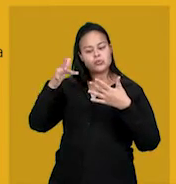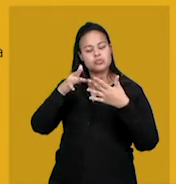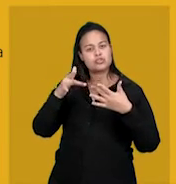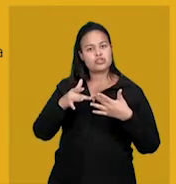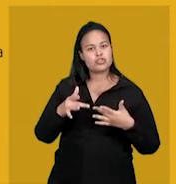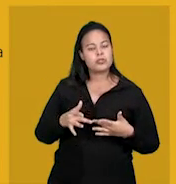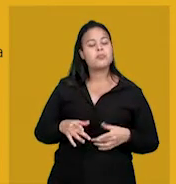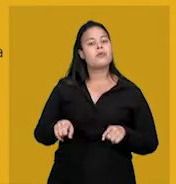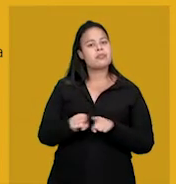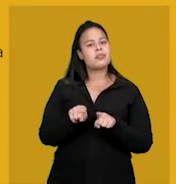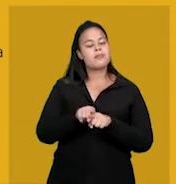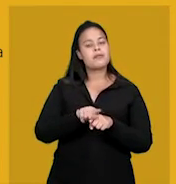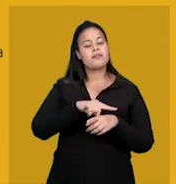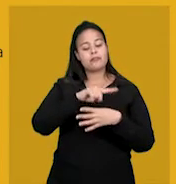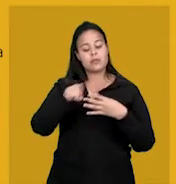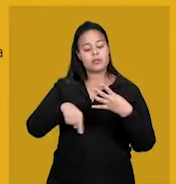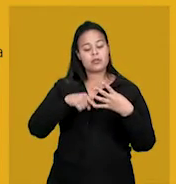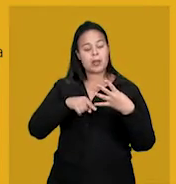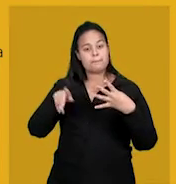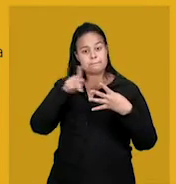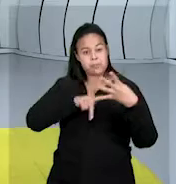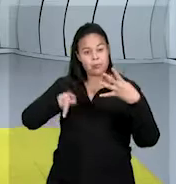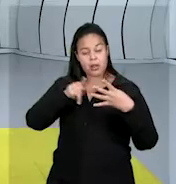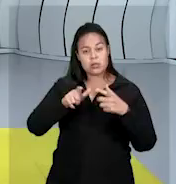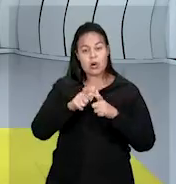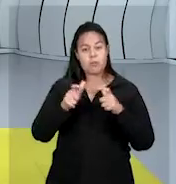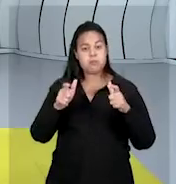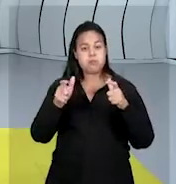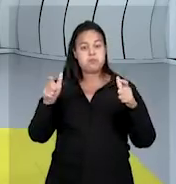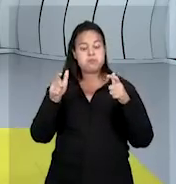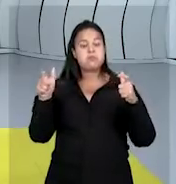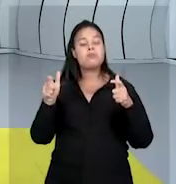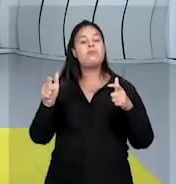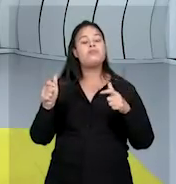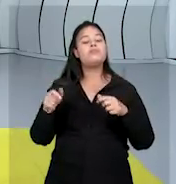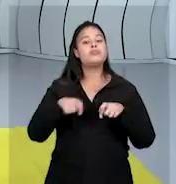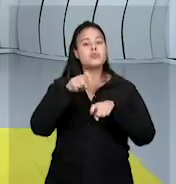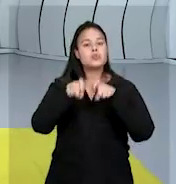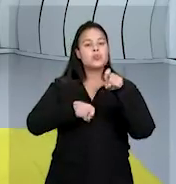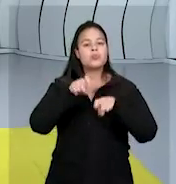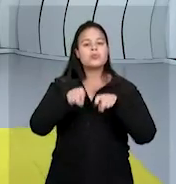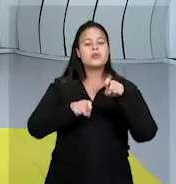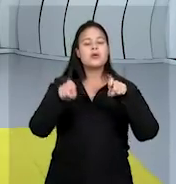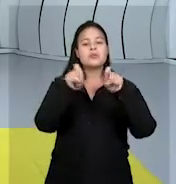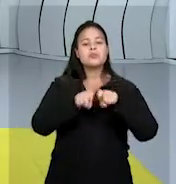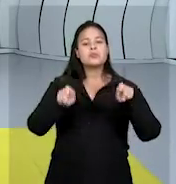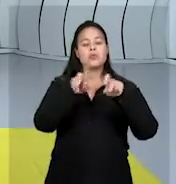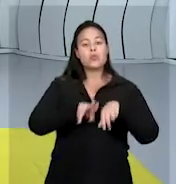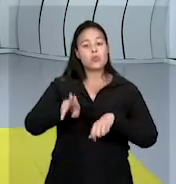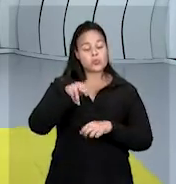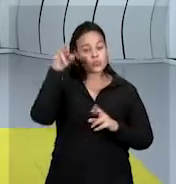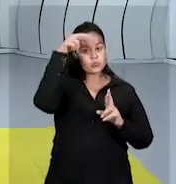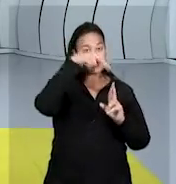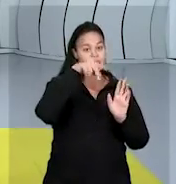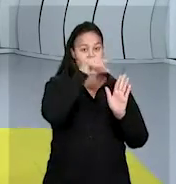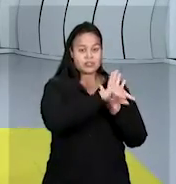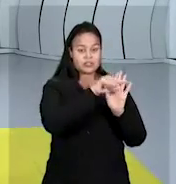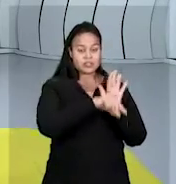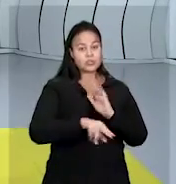também que as anamorfoses se popularizaram com a cartografia digital. Essas são as referências que foram